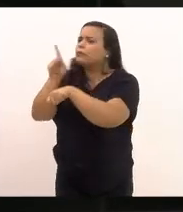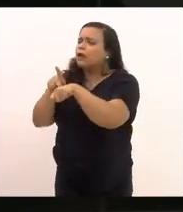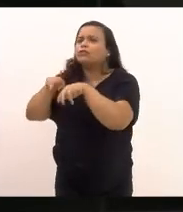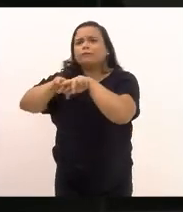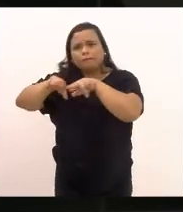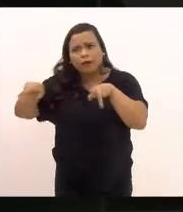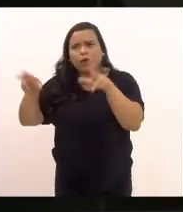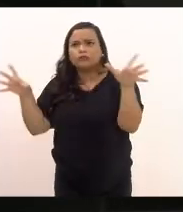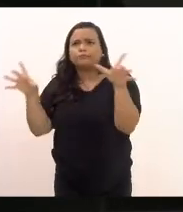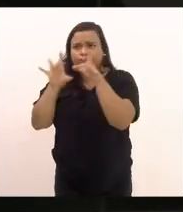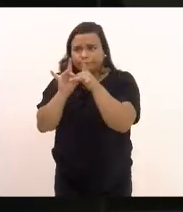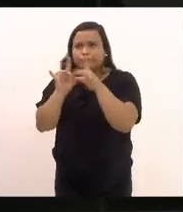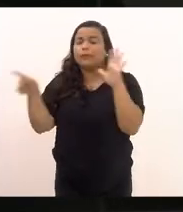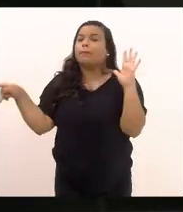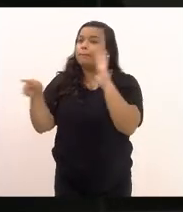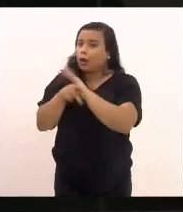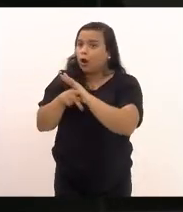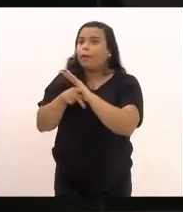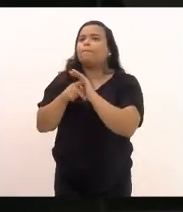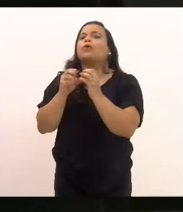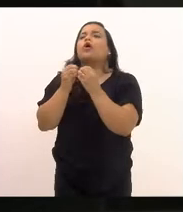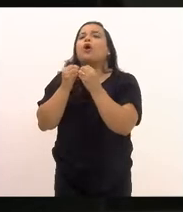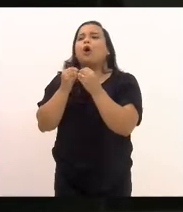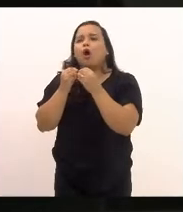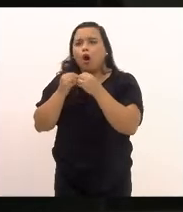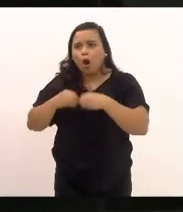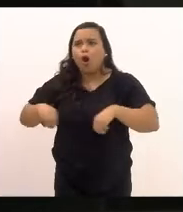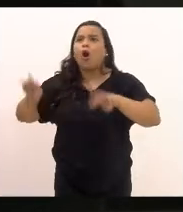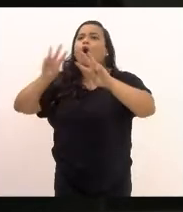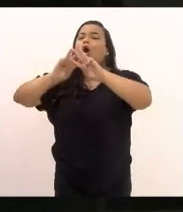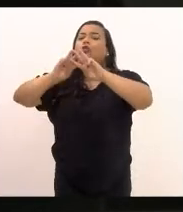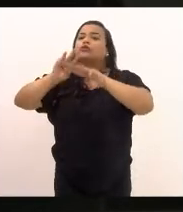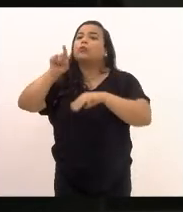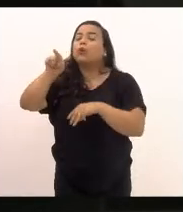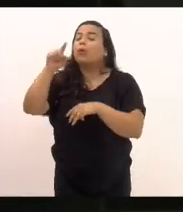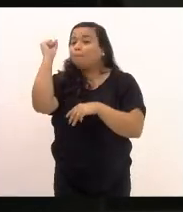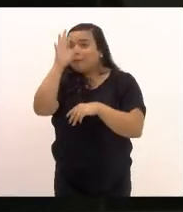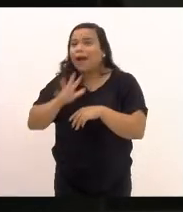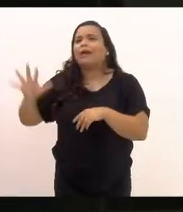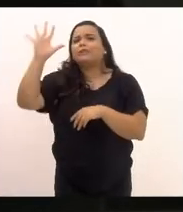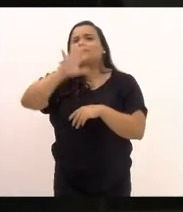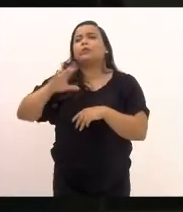integram a ONU e o Brasil está na